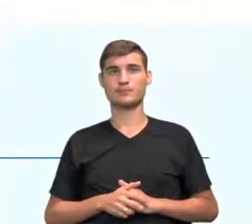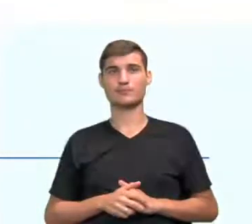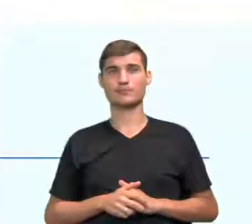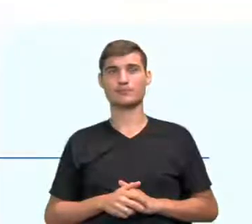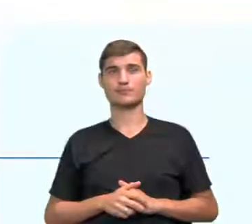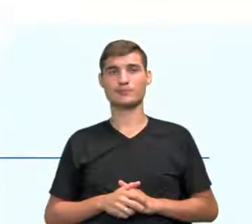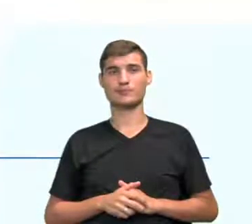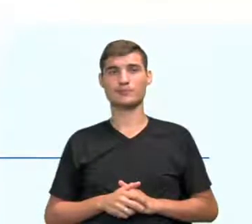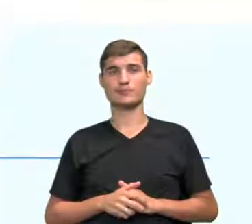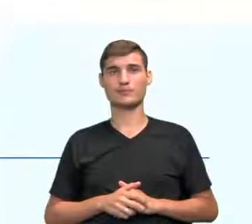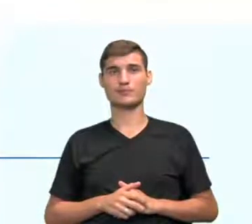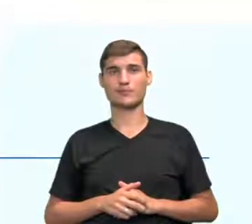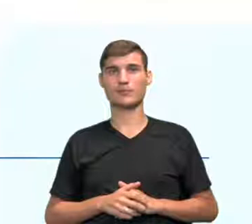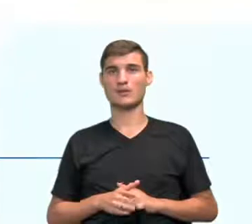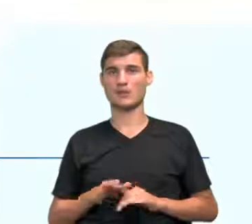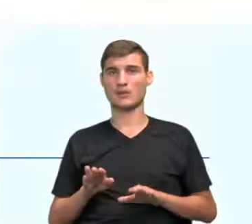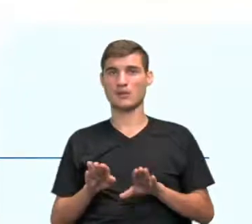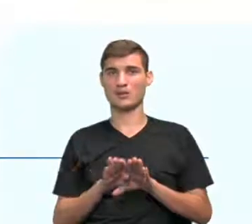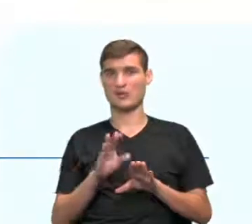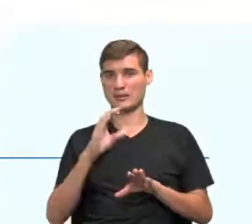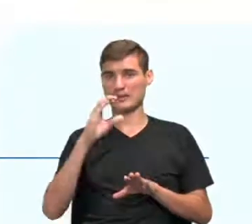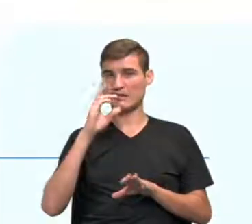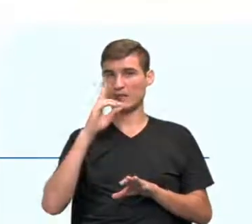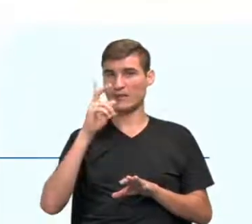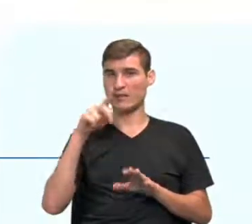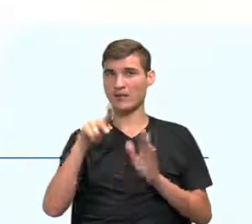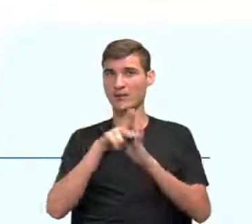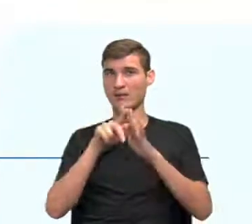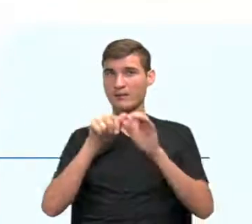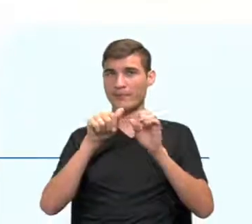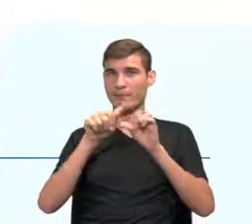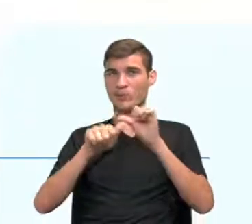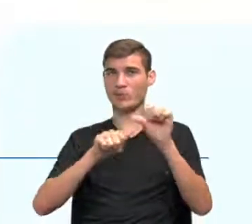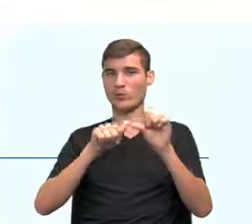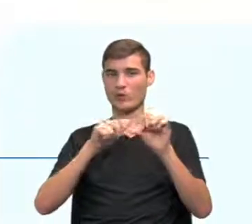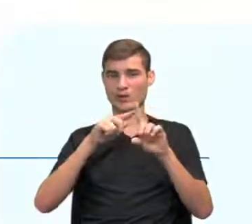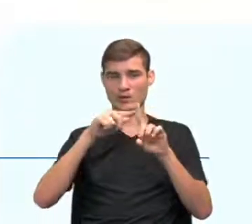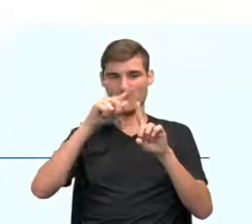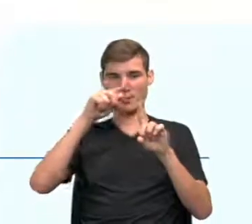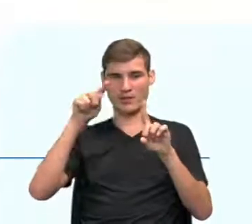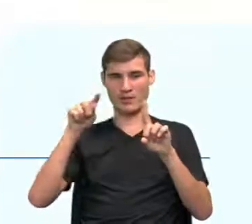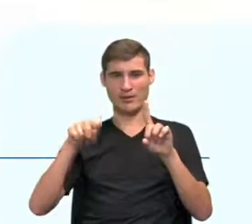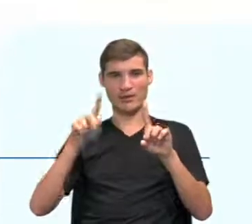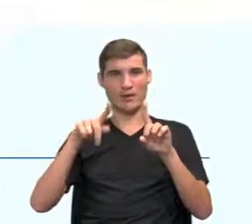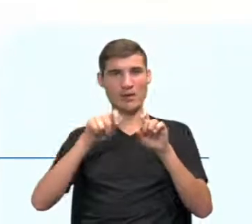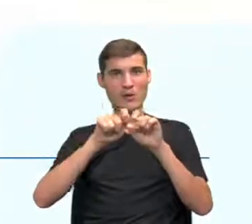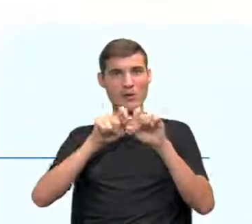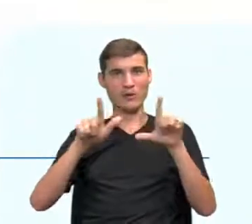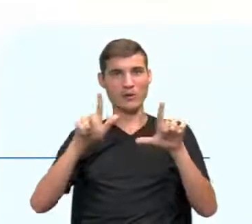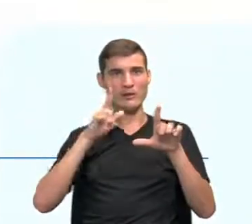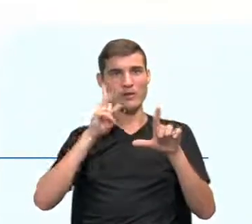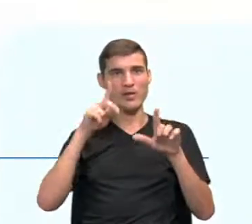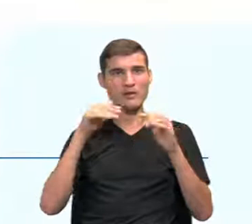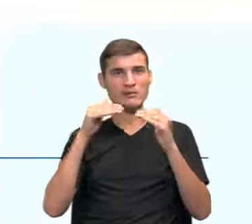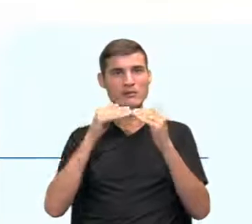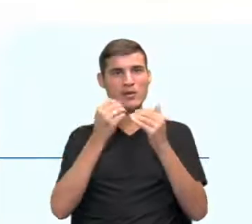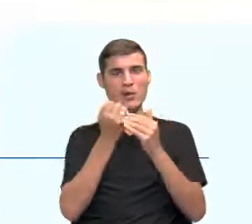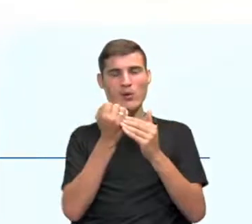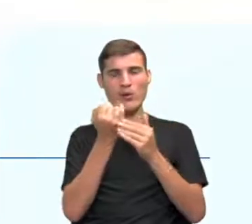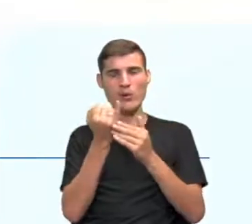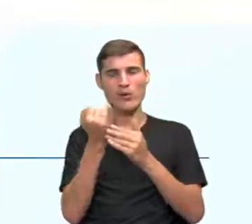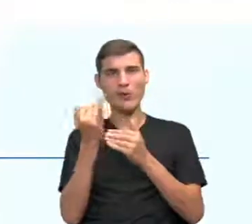Tem o trem de pulso, no item C. Como que eu modulo? Então eu modulo a amplitude do